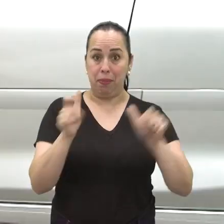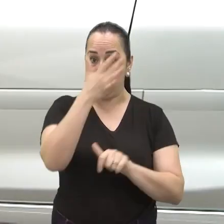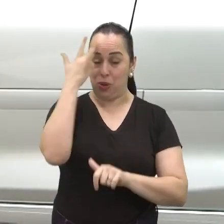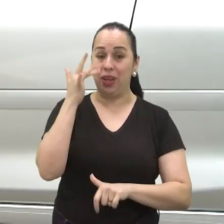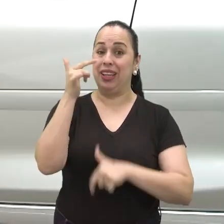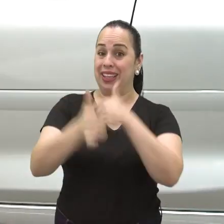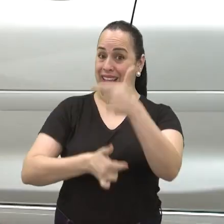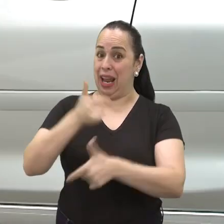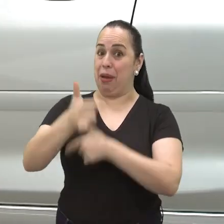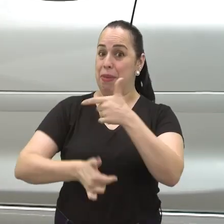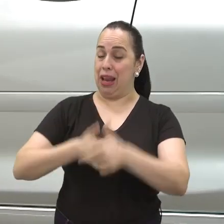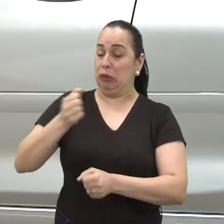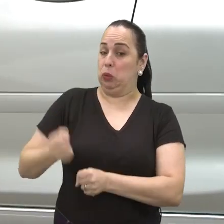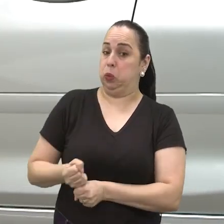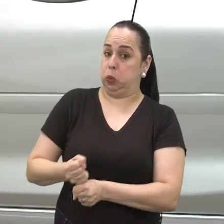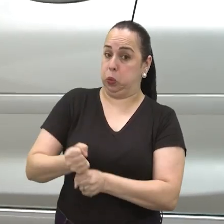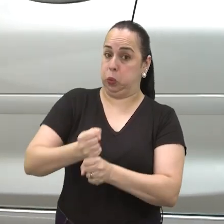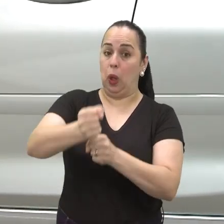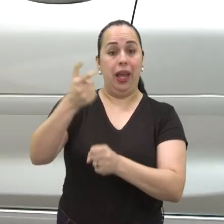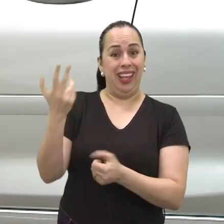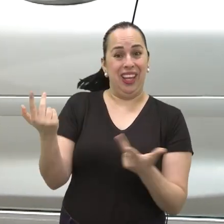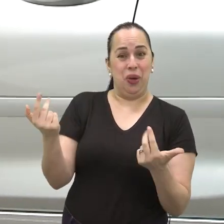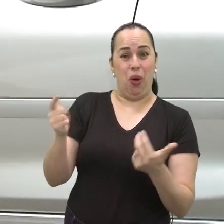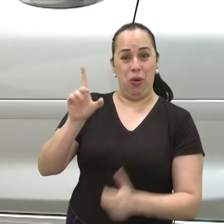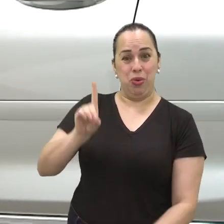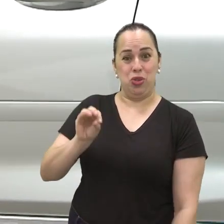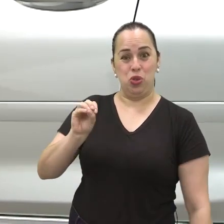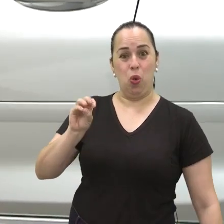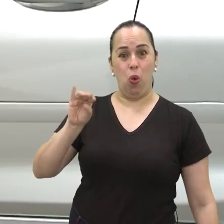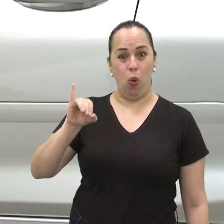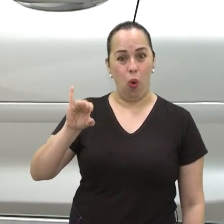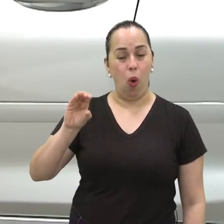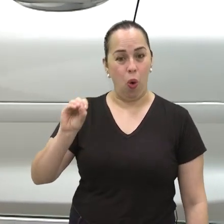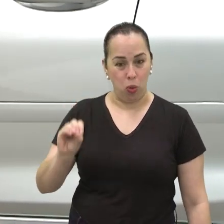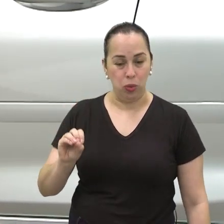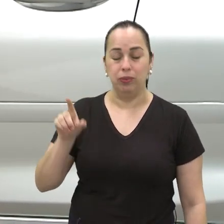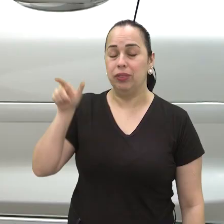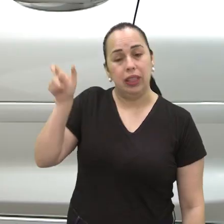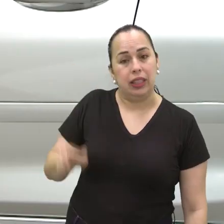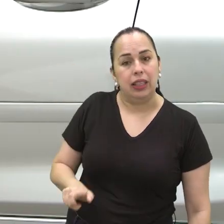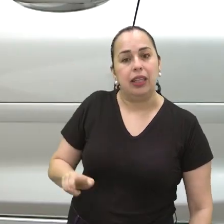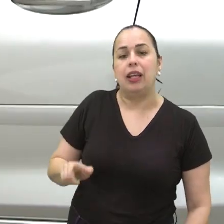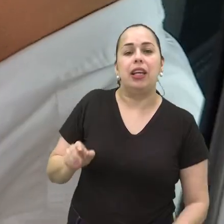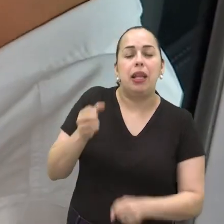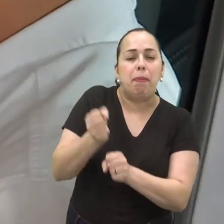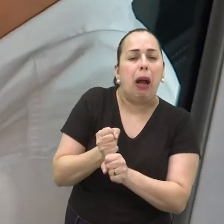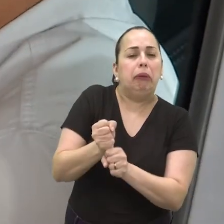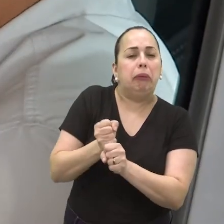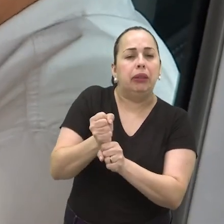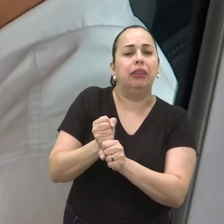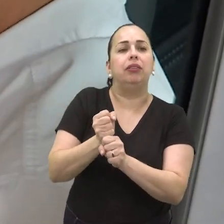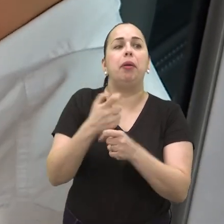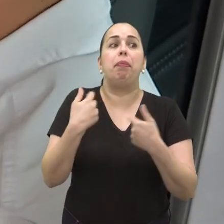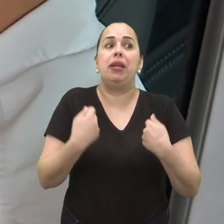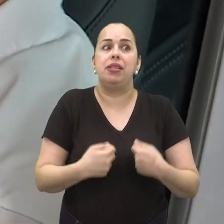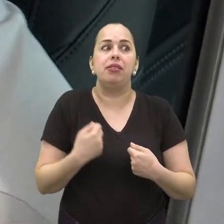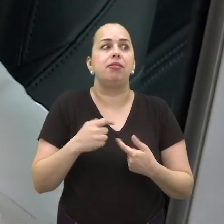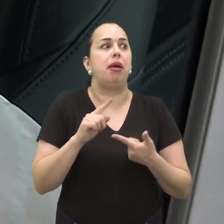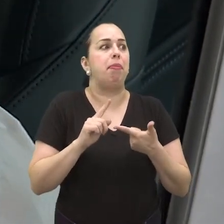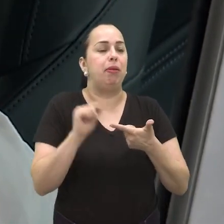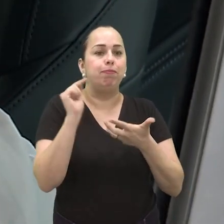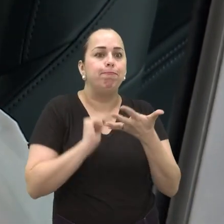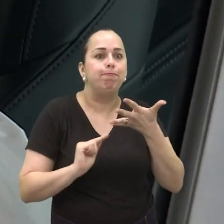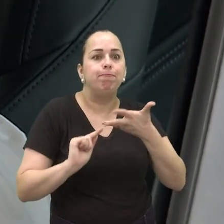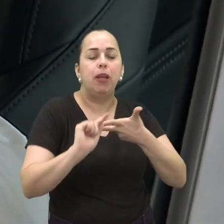leve. Para quem trabalha há tanto tempo no mesmo lugar, como o Diogo, que nós conhecemos no início da reportagem, o segredo é